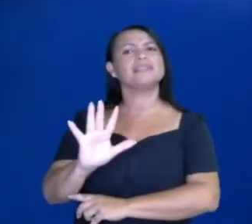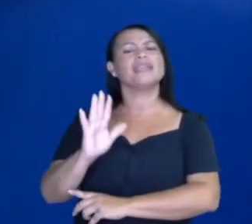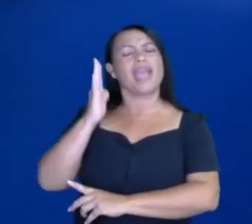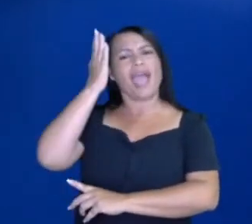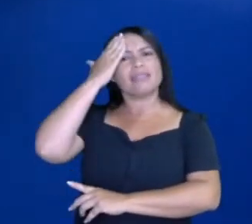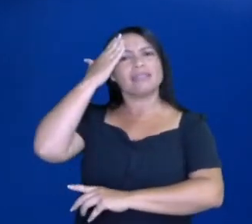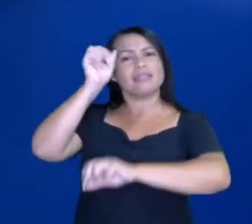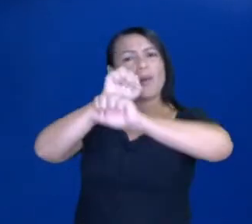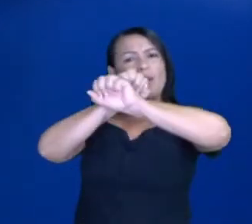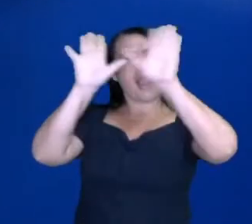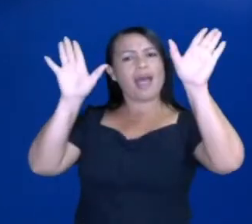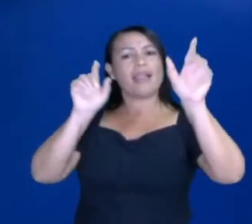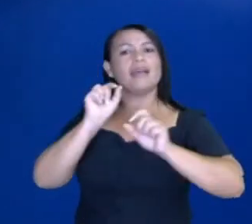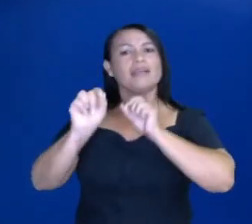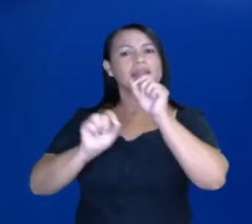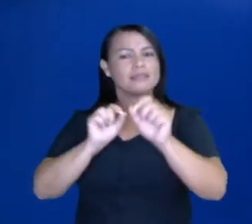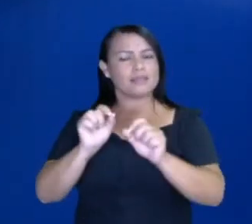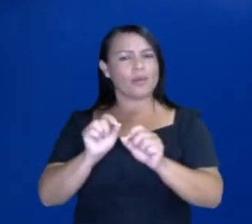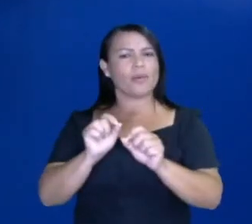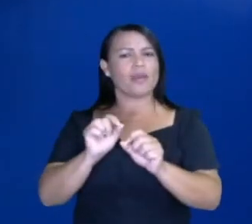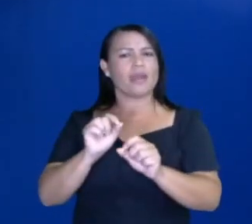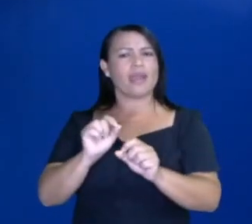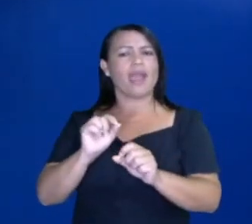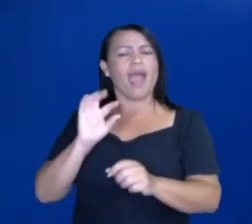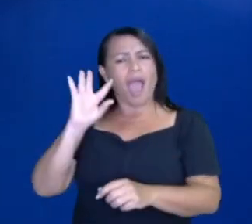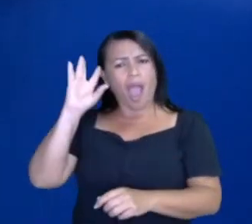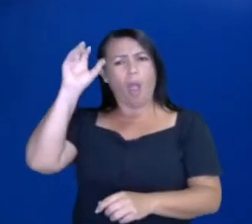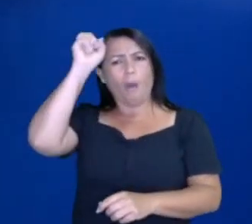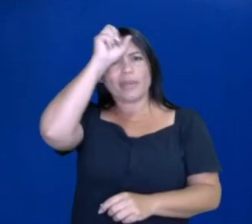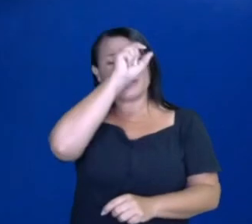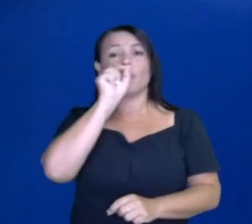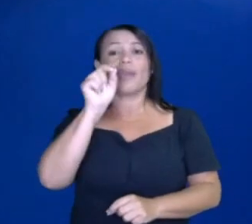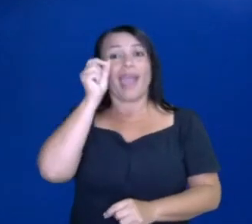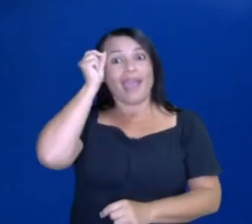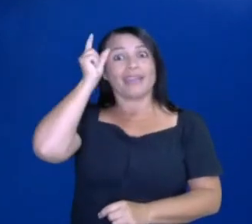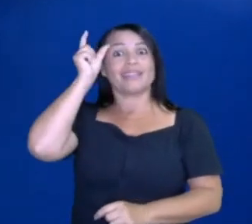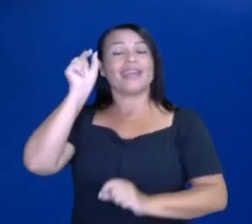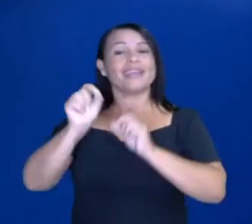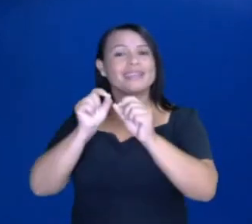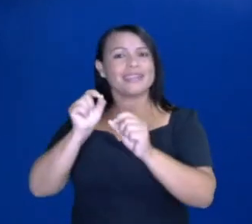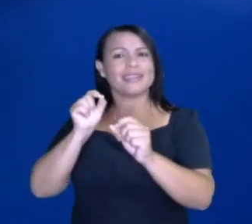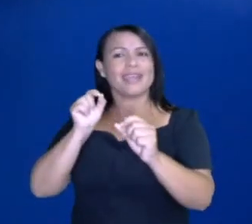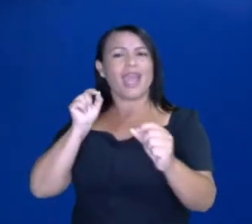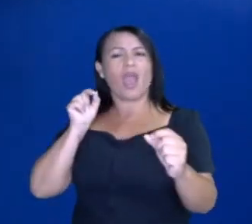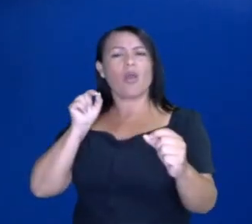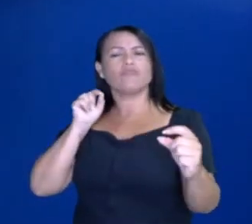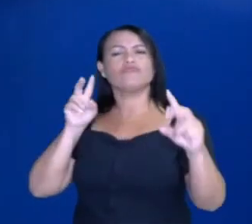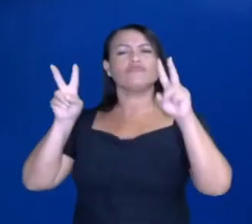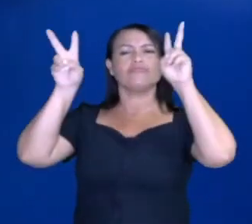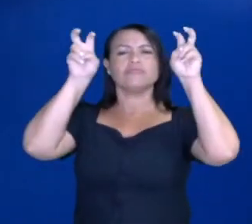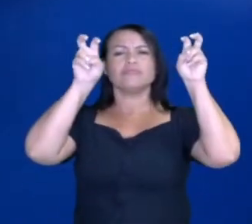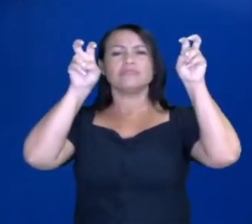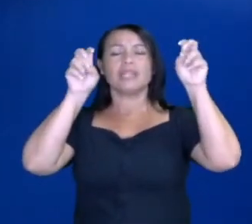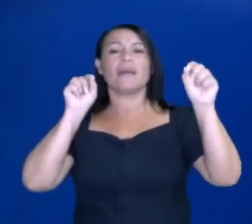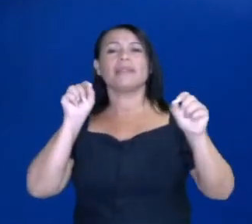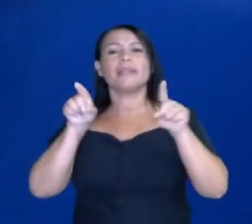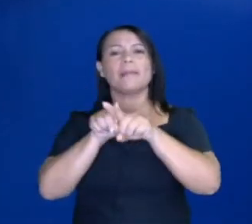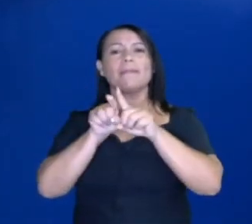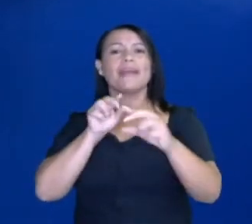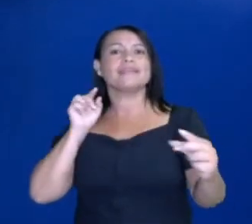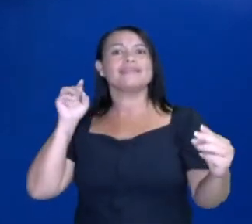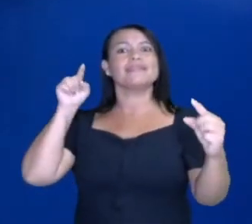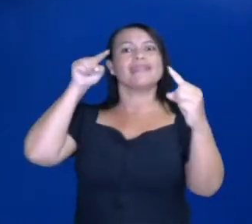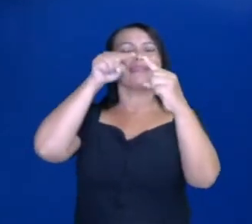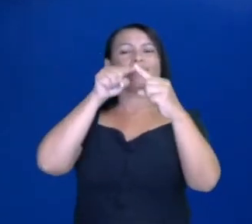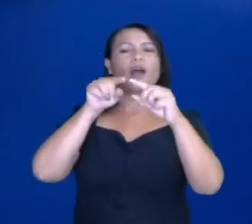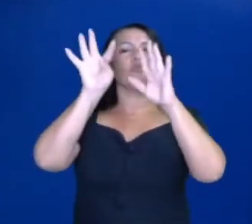a entender, me leve a compreender a ideia central do texto, certo? E o scanning,